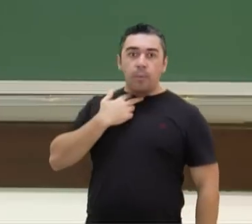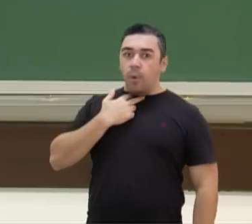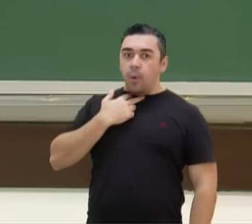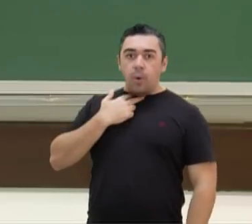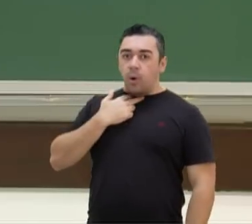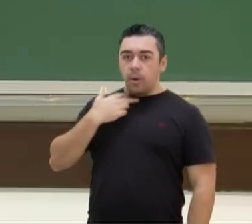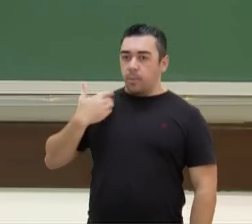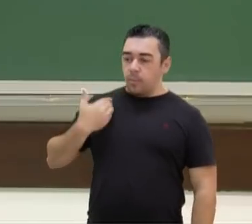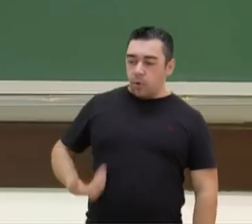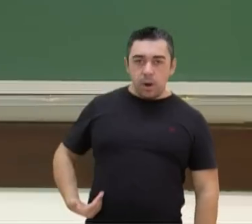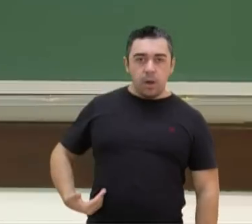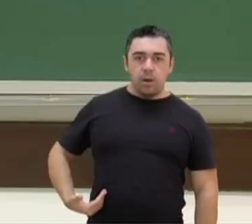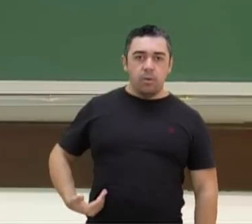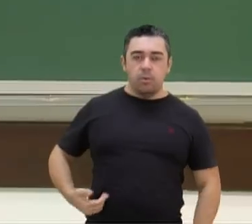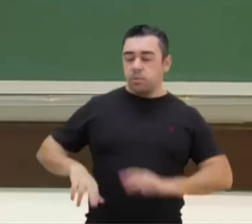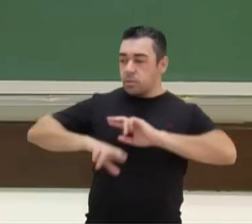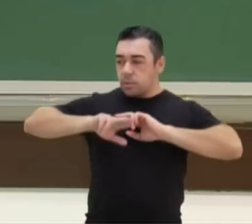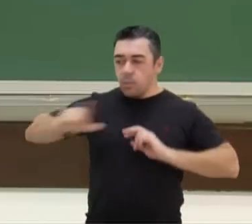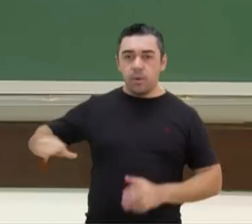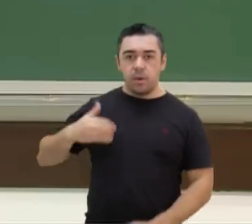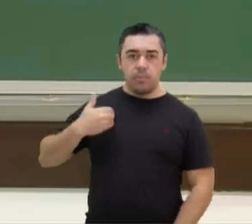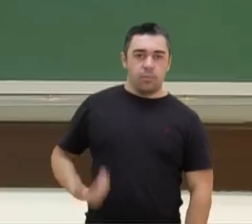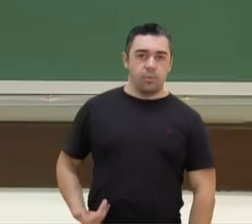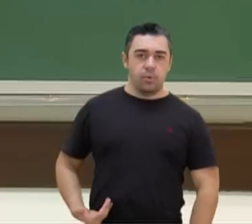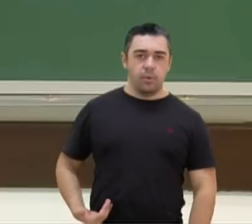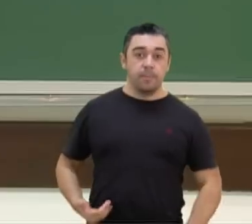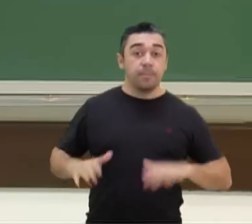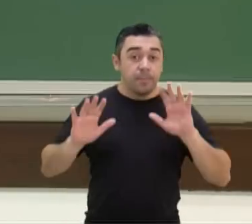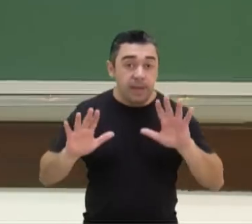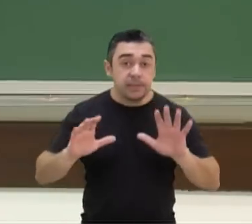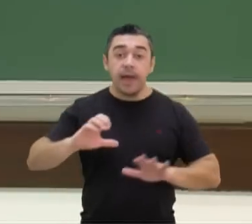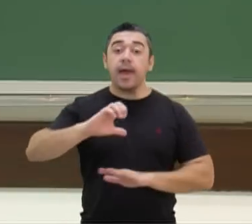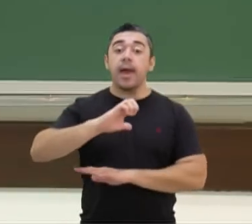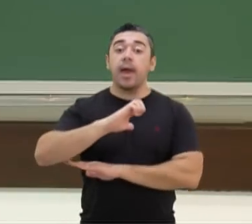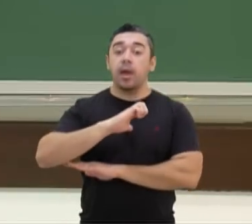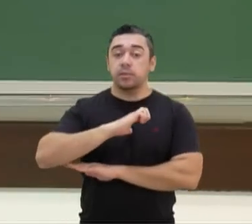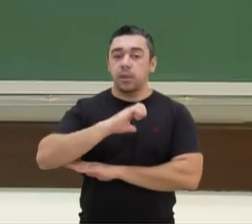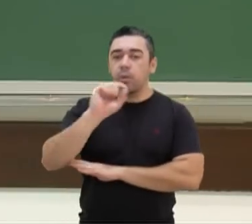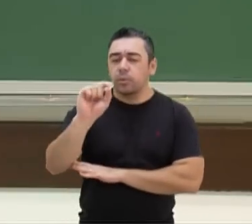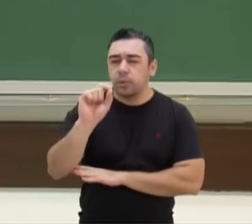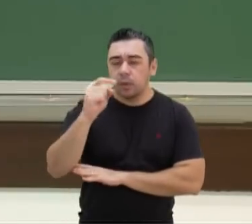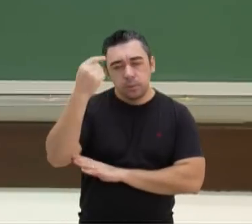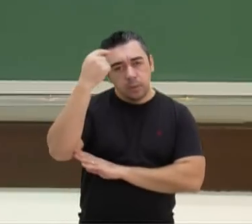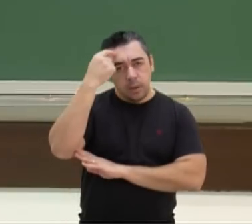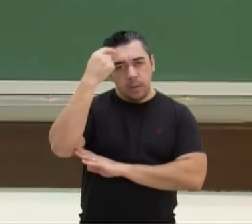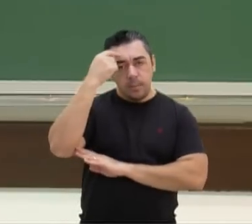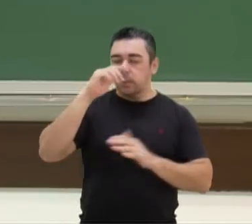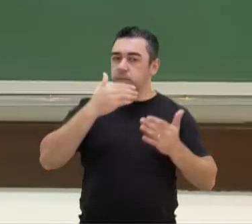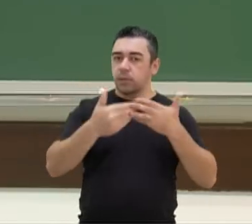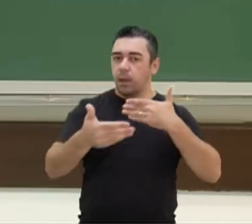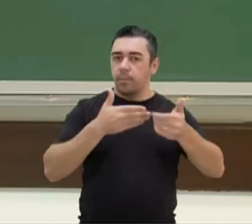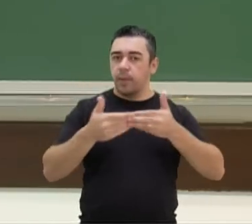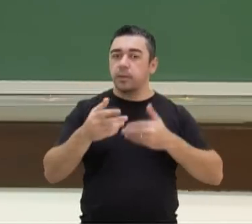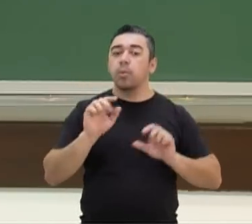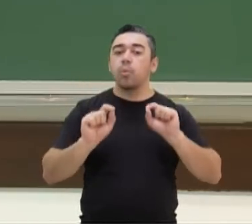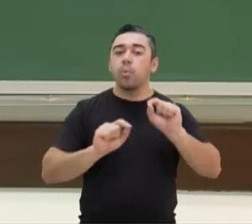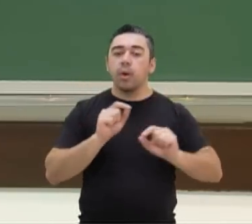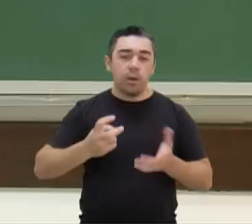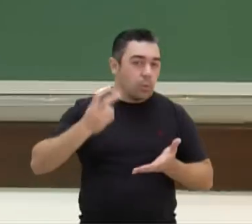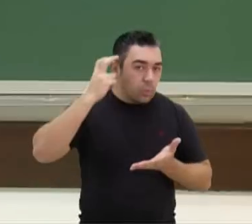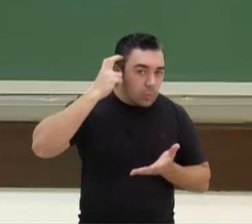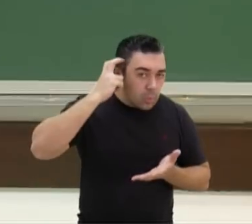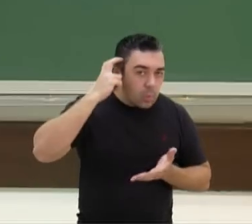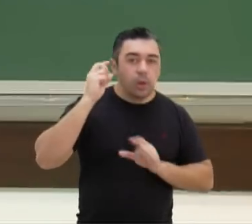o moral e o imoral. Agora, a ética é quando eu paro para pensar, independente da cultura, independente do